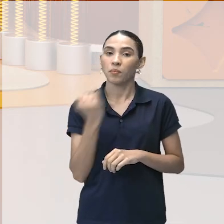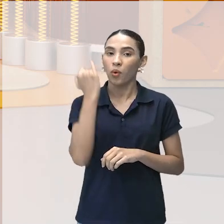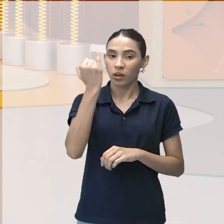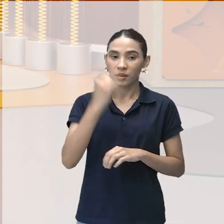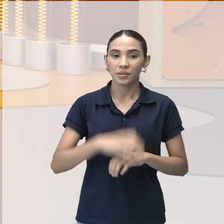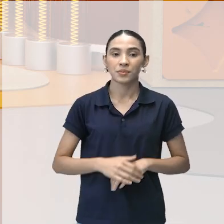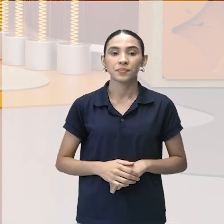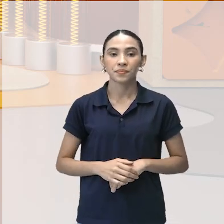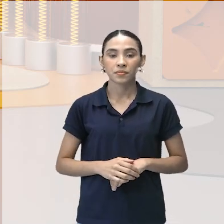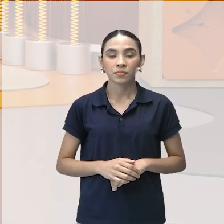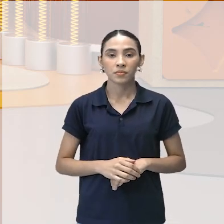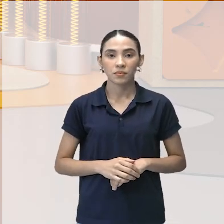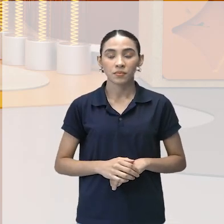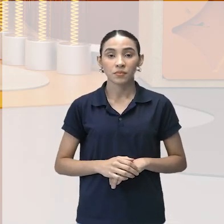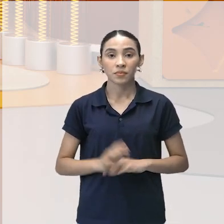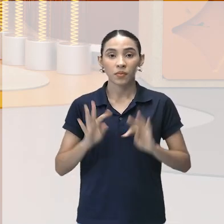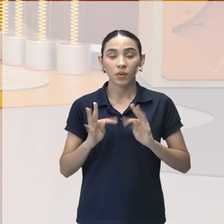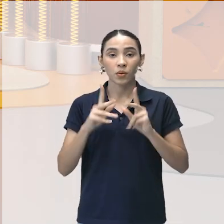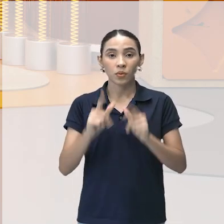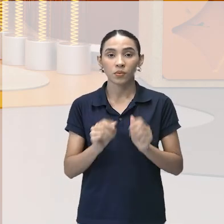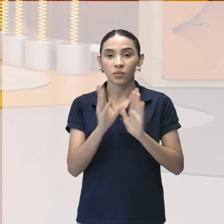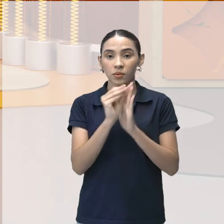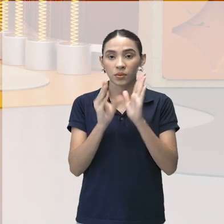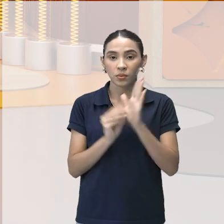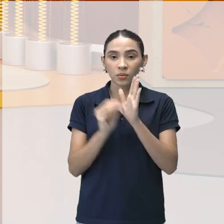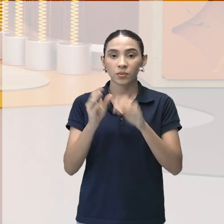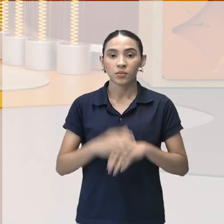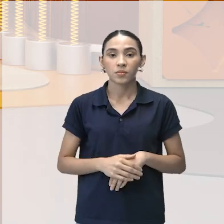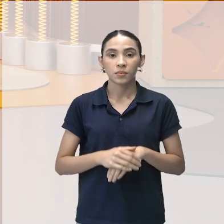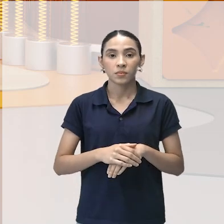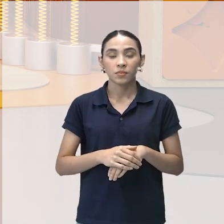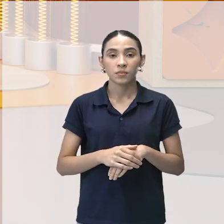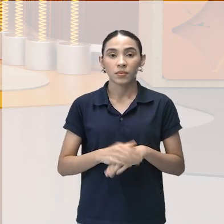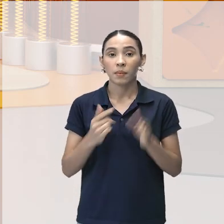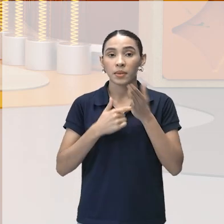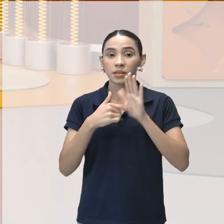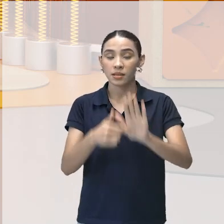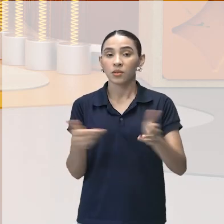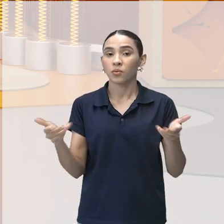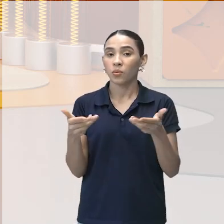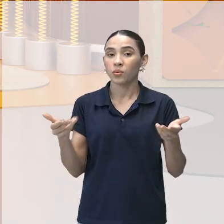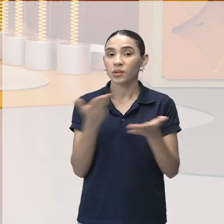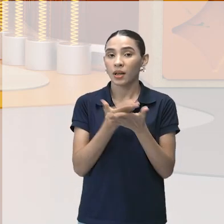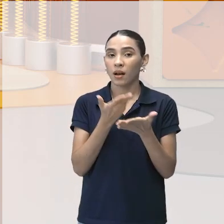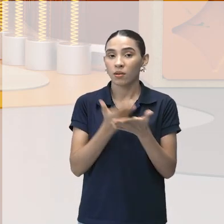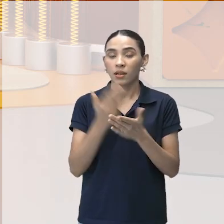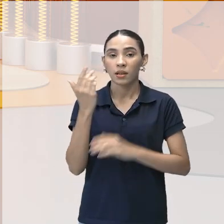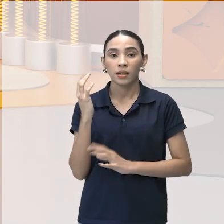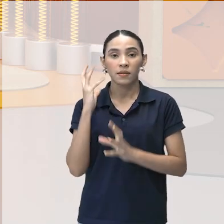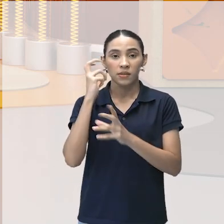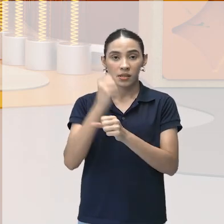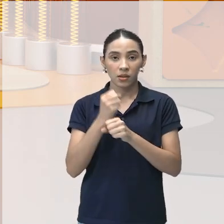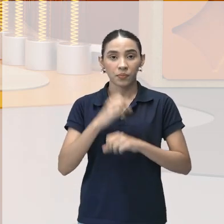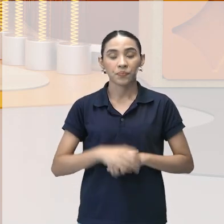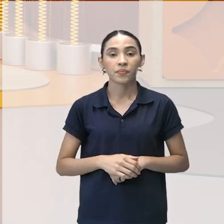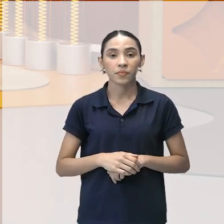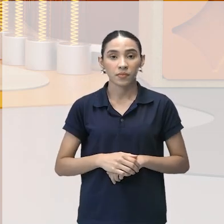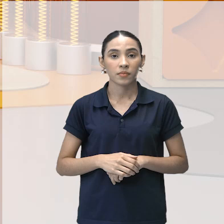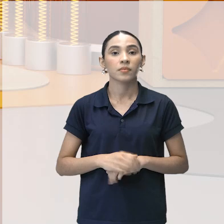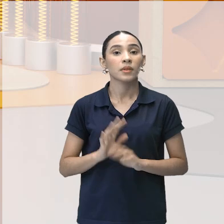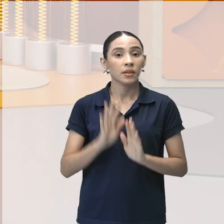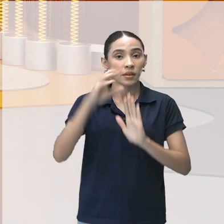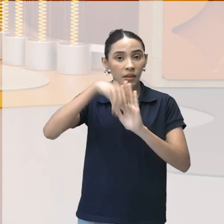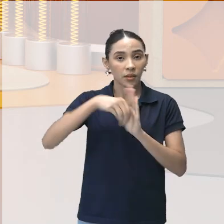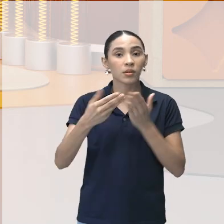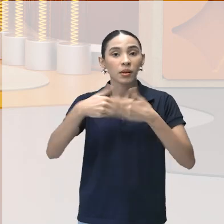tá? Todos os conteúdos que forem abordados aqui durante esta aula de revisão, eles estarão